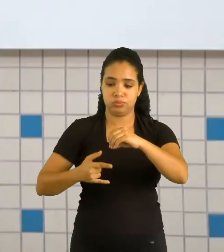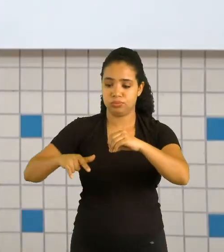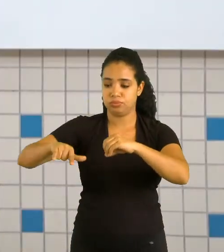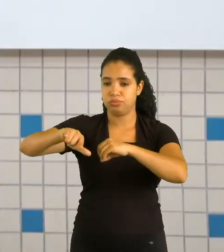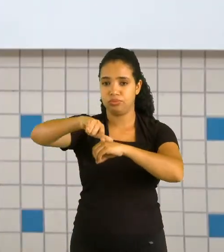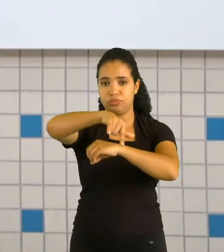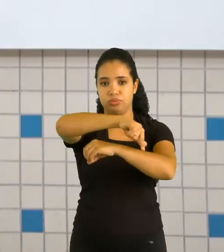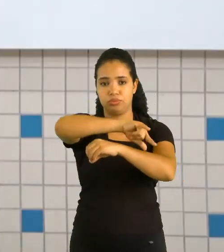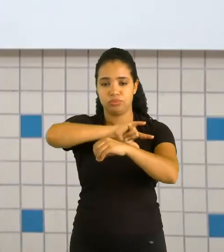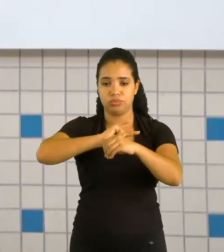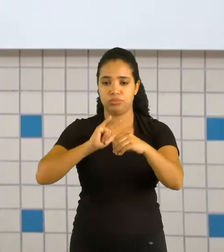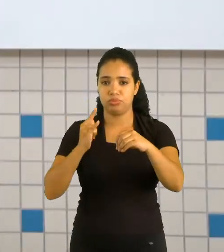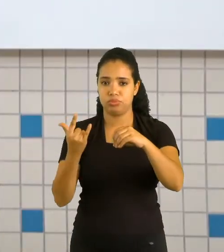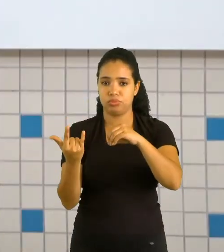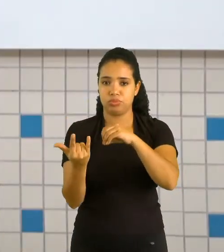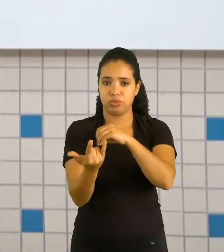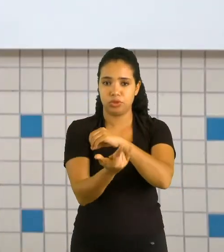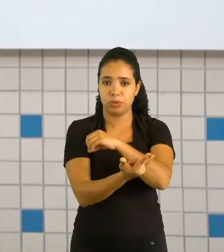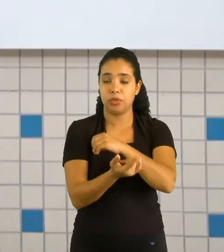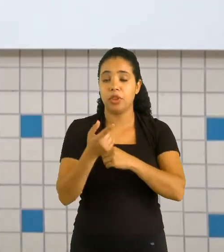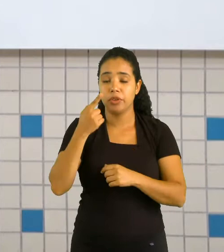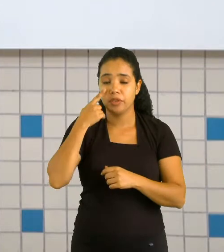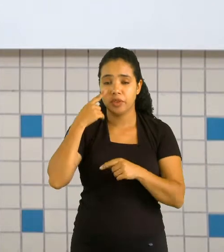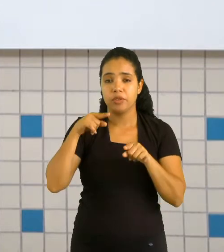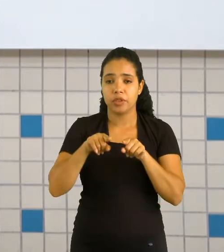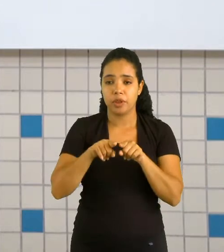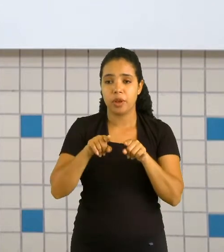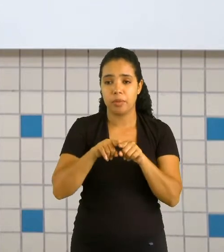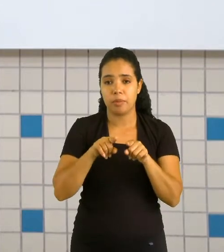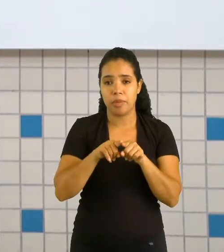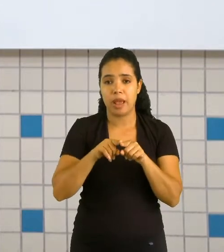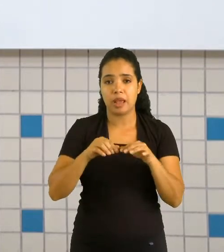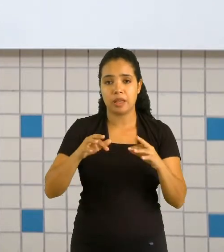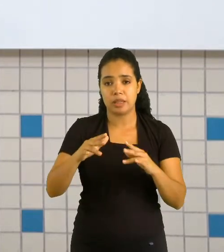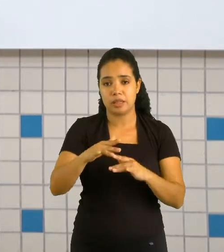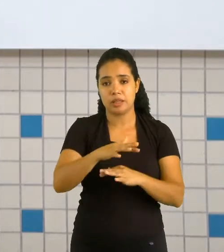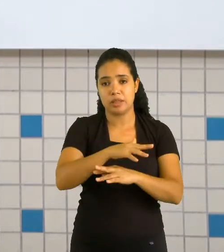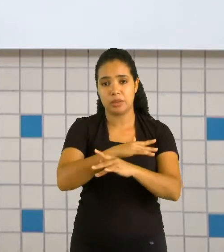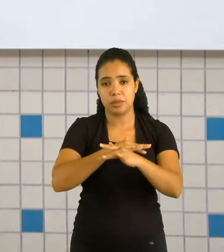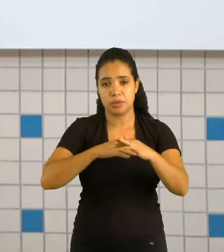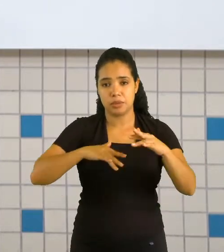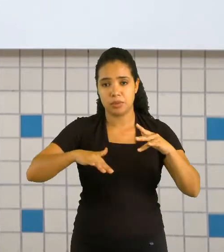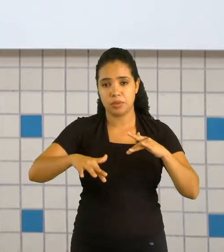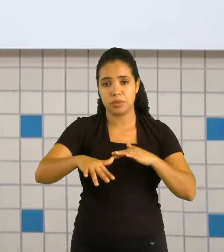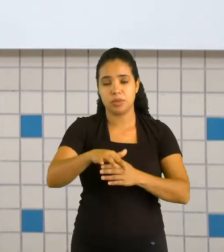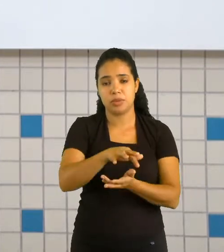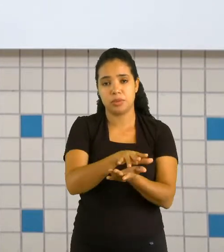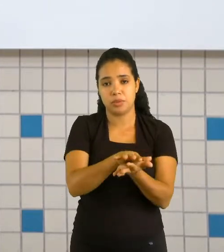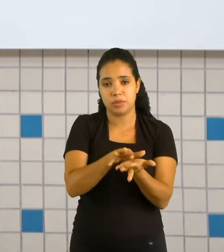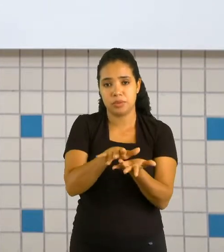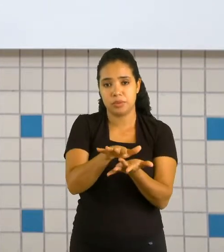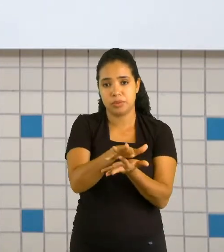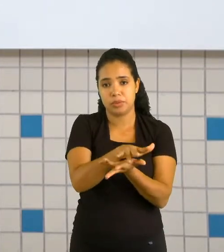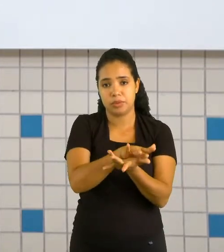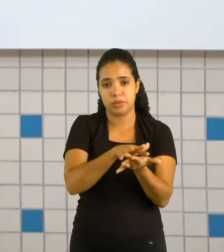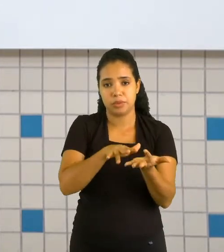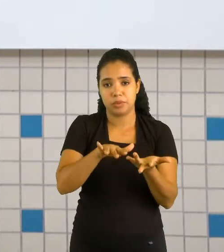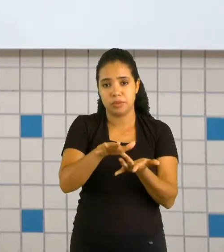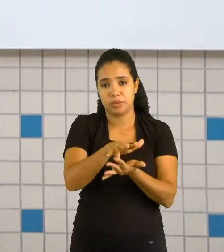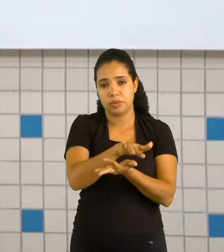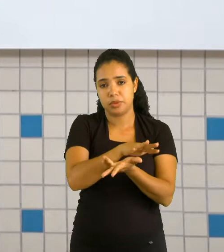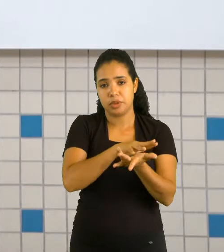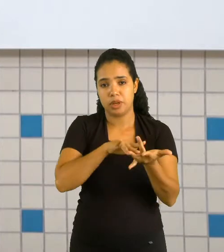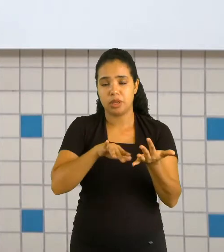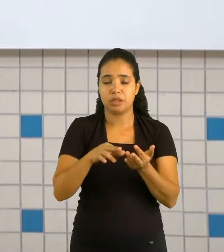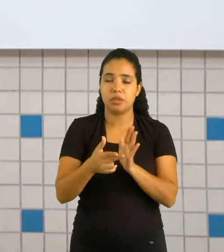também sobre constelações, que são os desenhos que desde a antiguidade são feitos pelos povos antigos, que